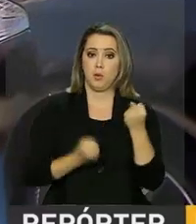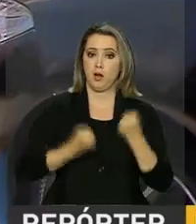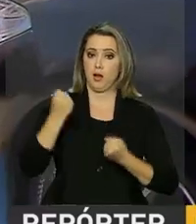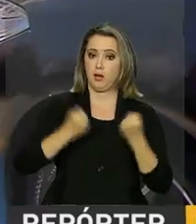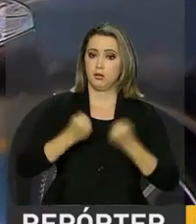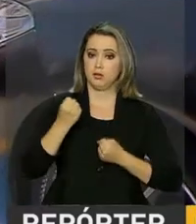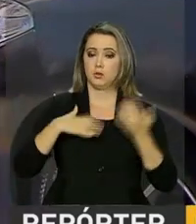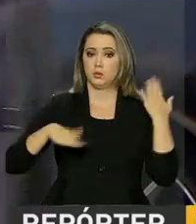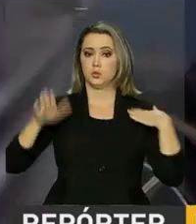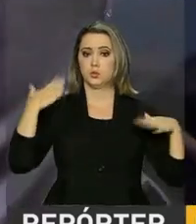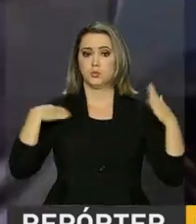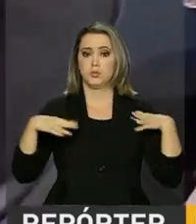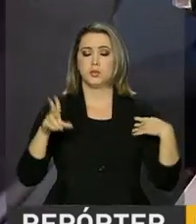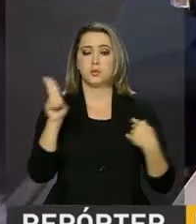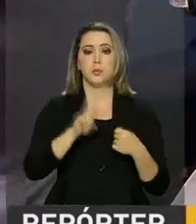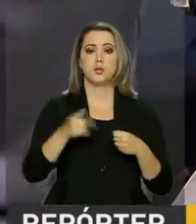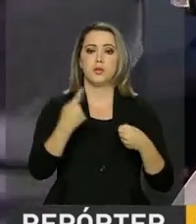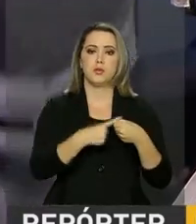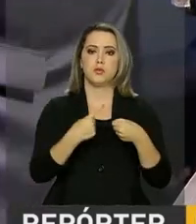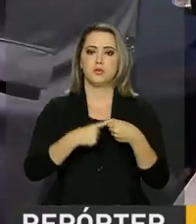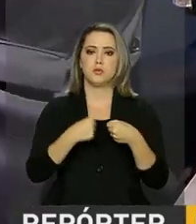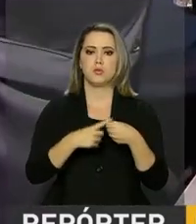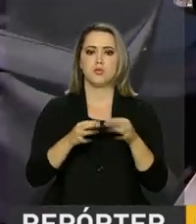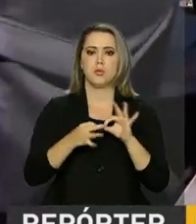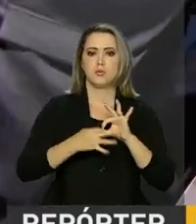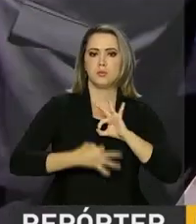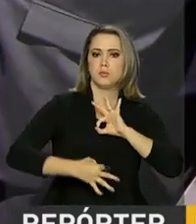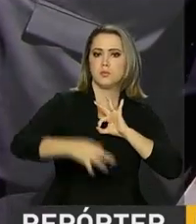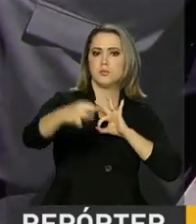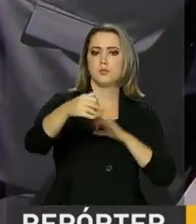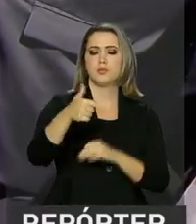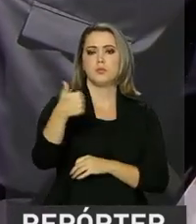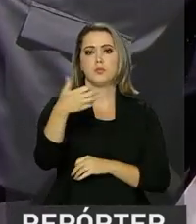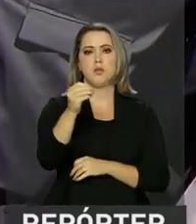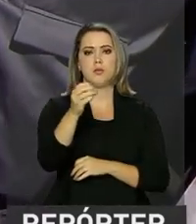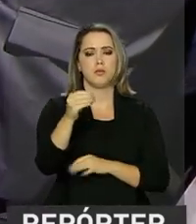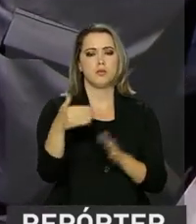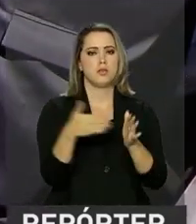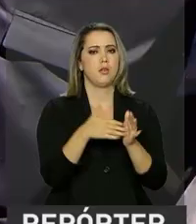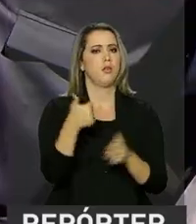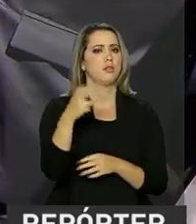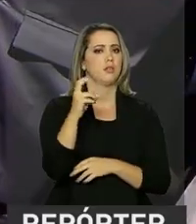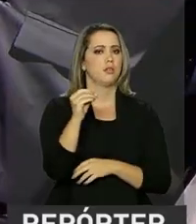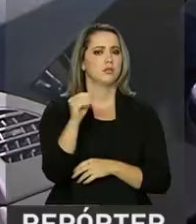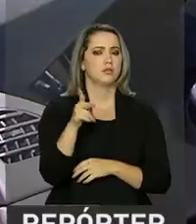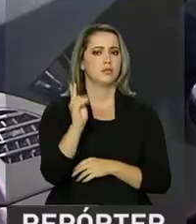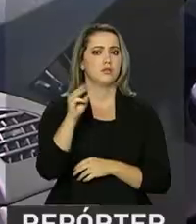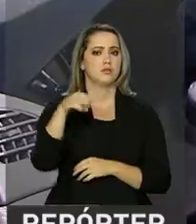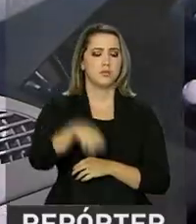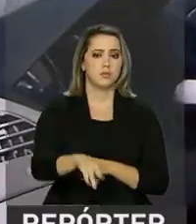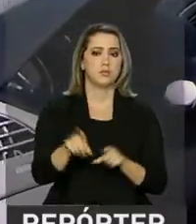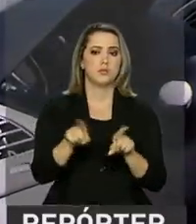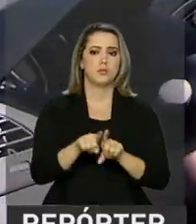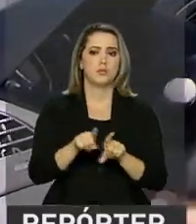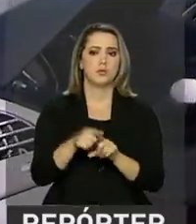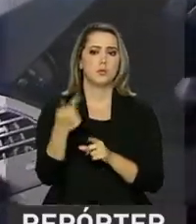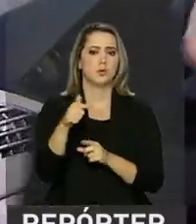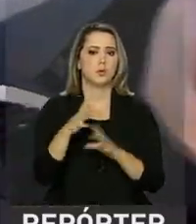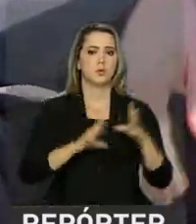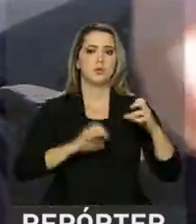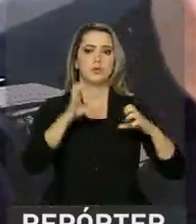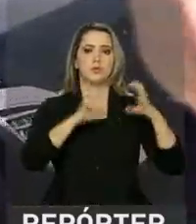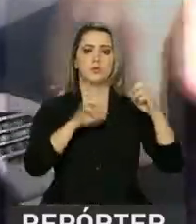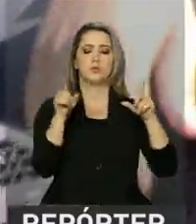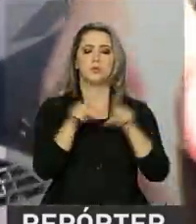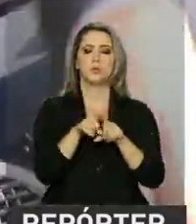uso Urbano e tem autonomia para trafegar numa distância de 100 a 150 km além de não poluir o